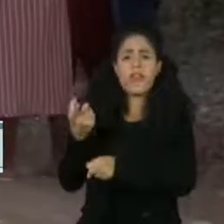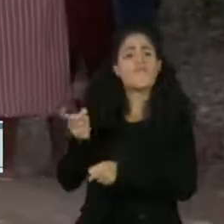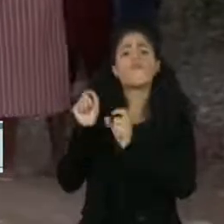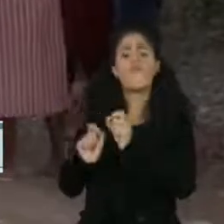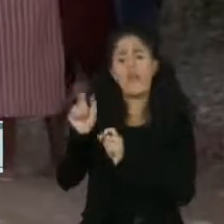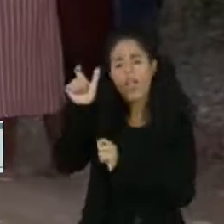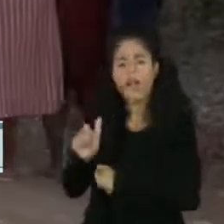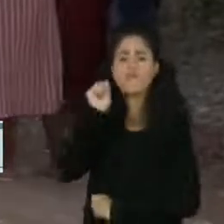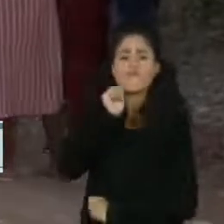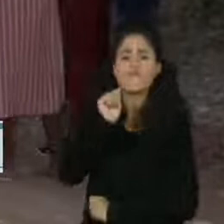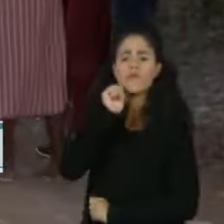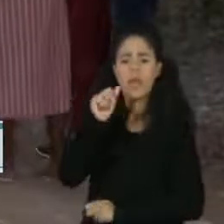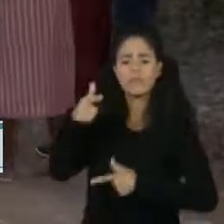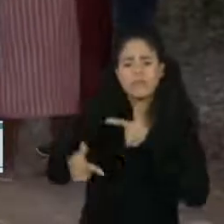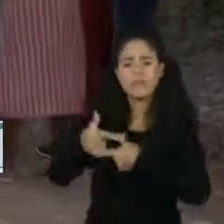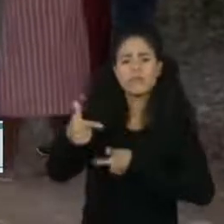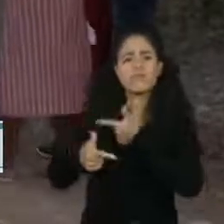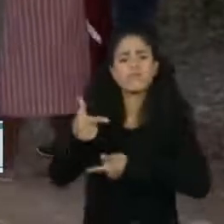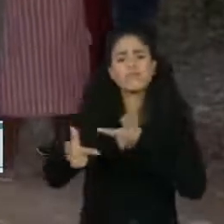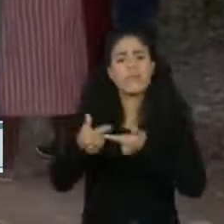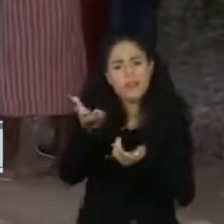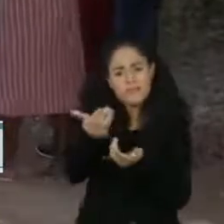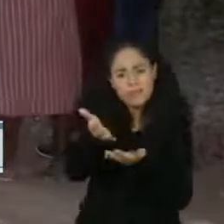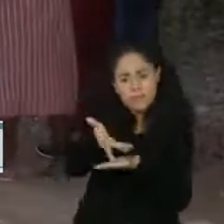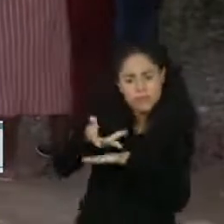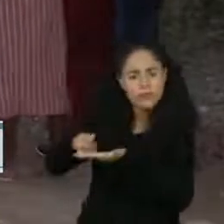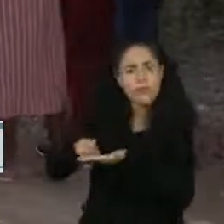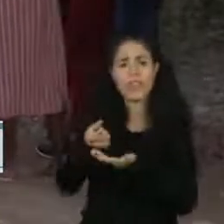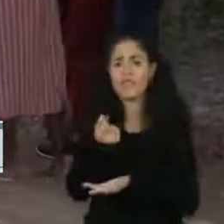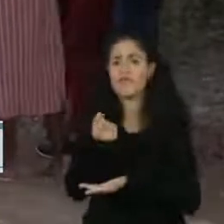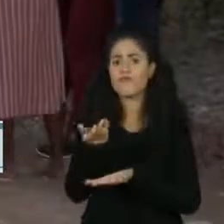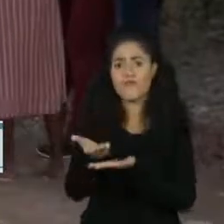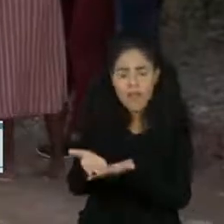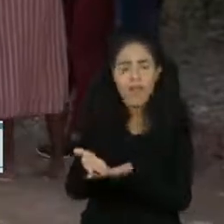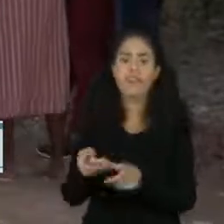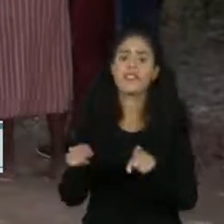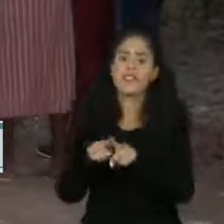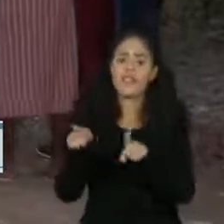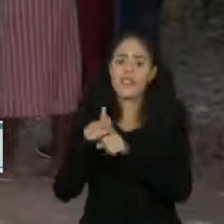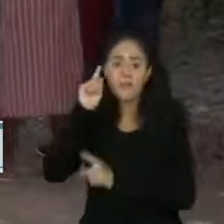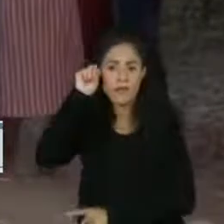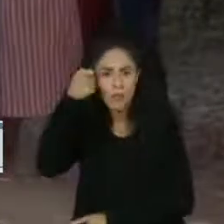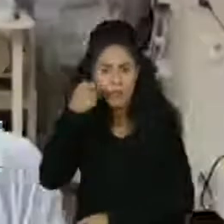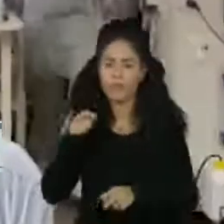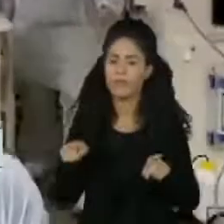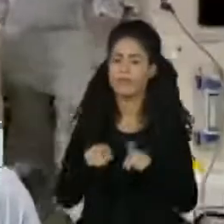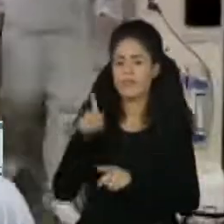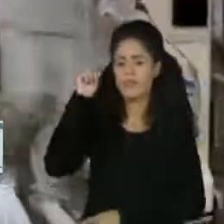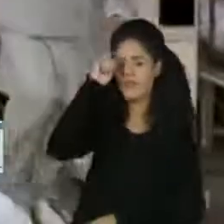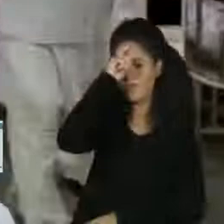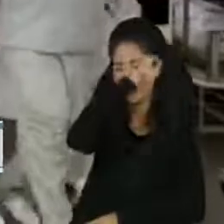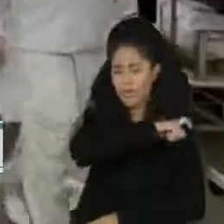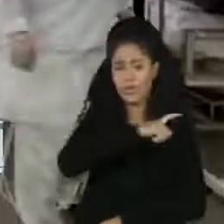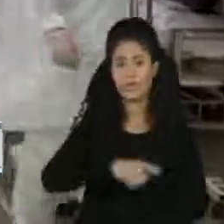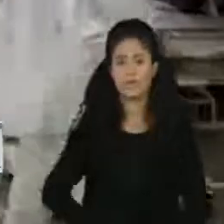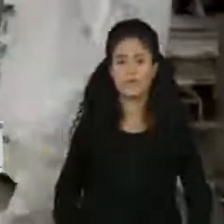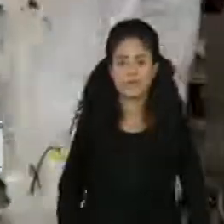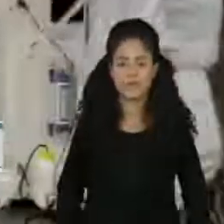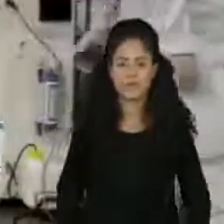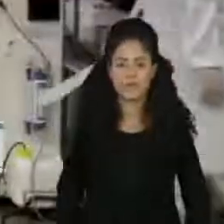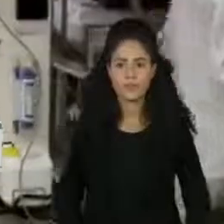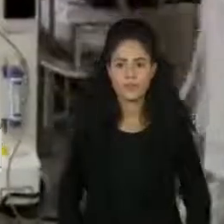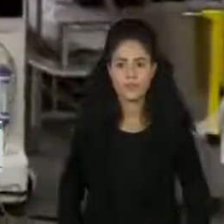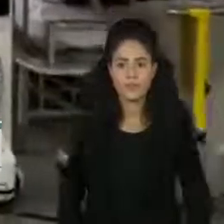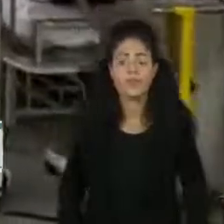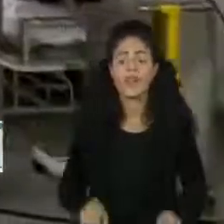é exatamente o mesmo grupo que se mostrou mais vulnerável na pandemia tantos índices de